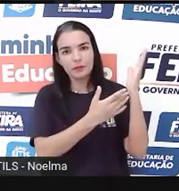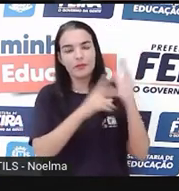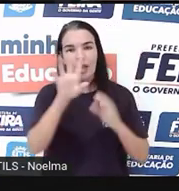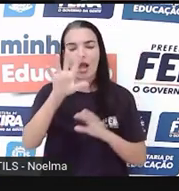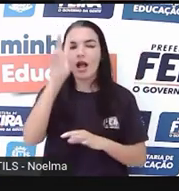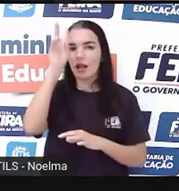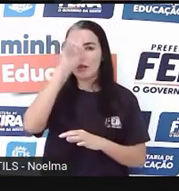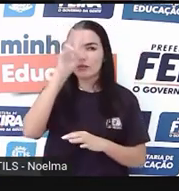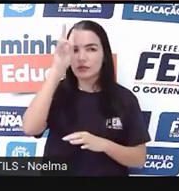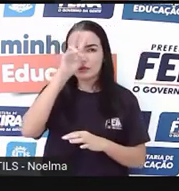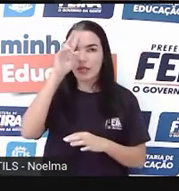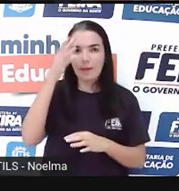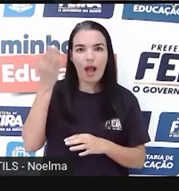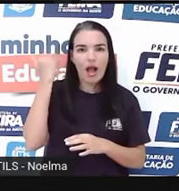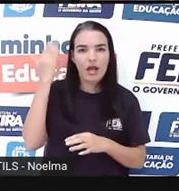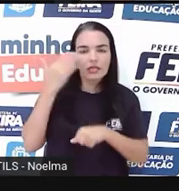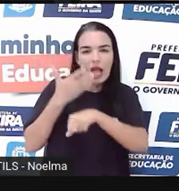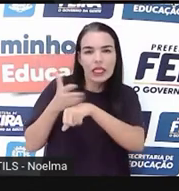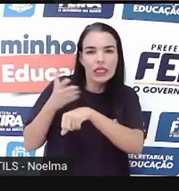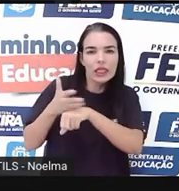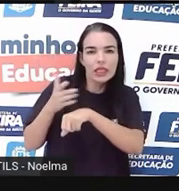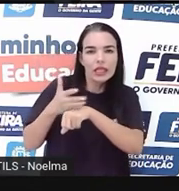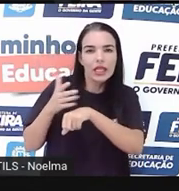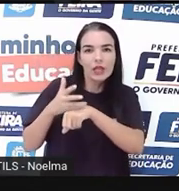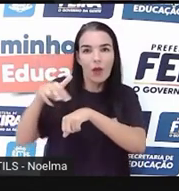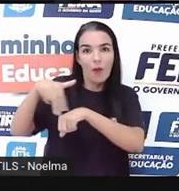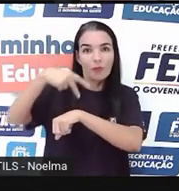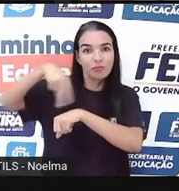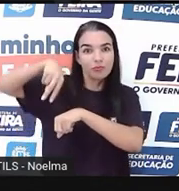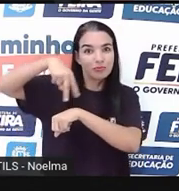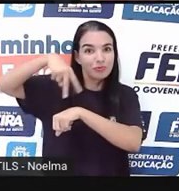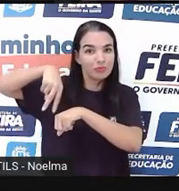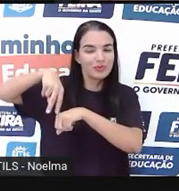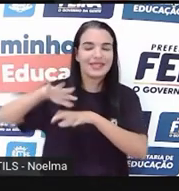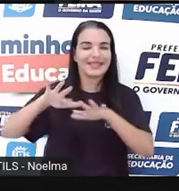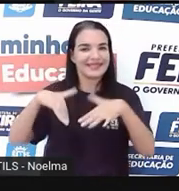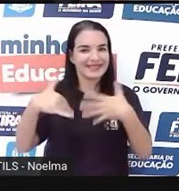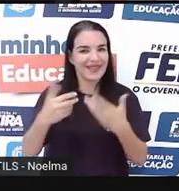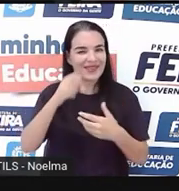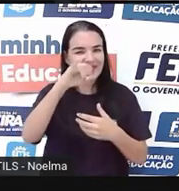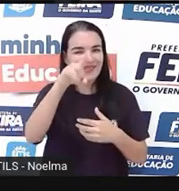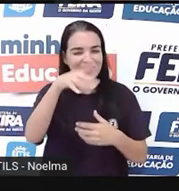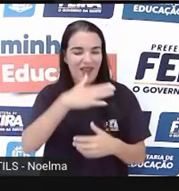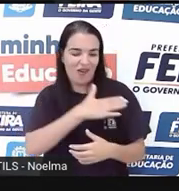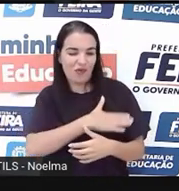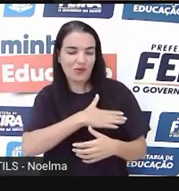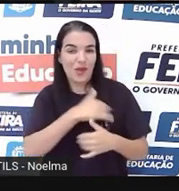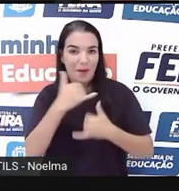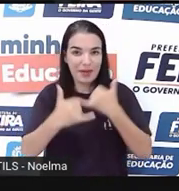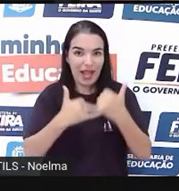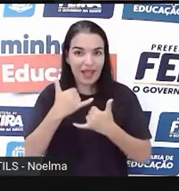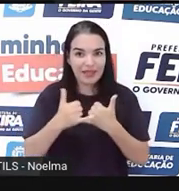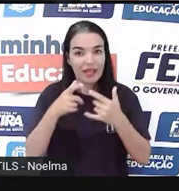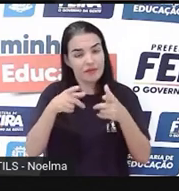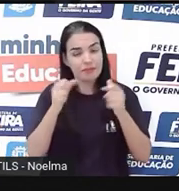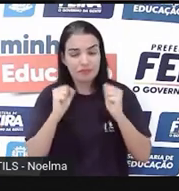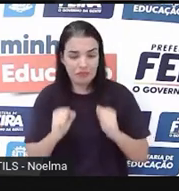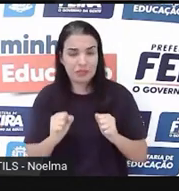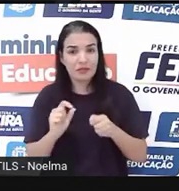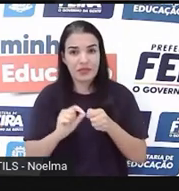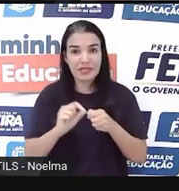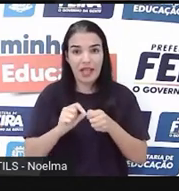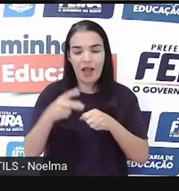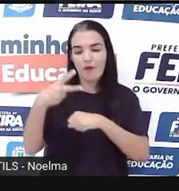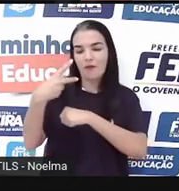Lembram que antes a gente treinou um pouquinho aqueles passos de dança? Então, se você gostou da brincadeira e puder, faça